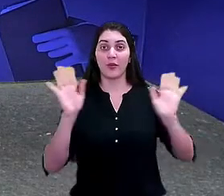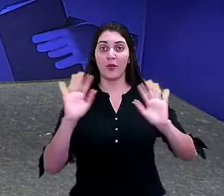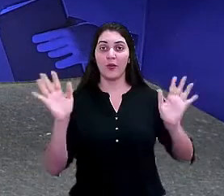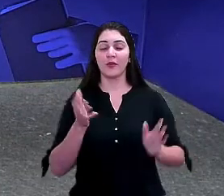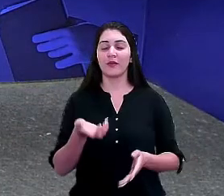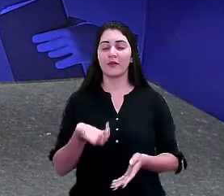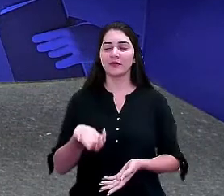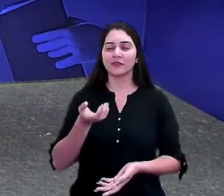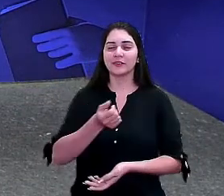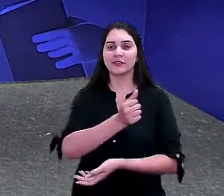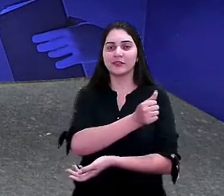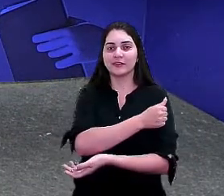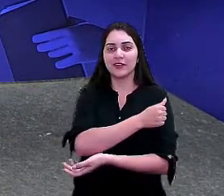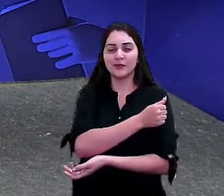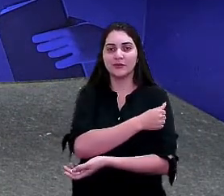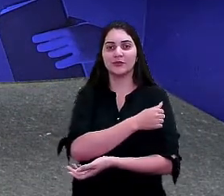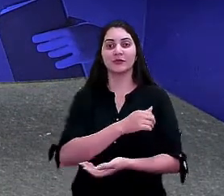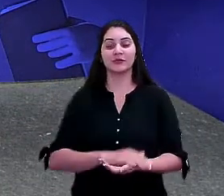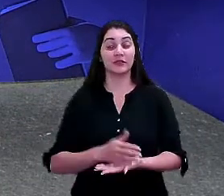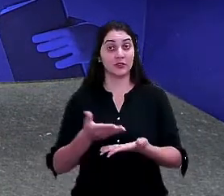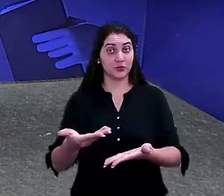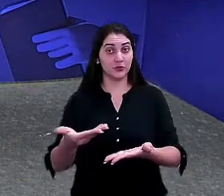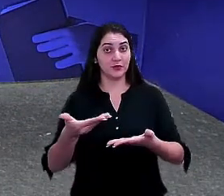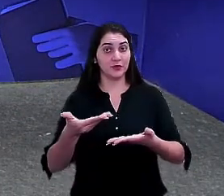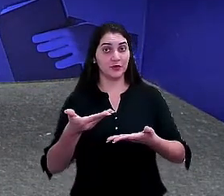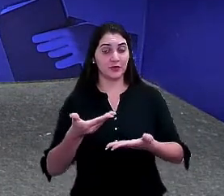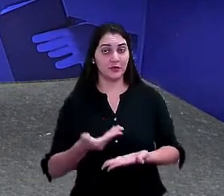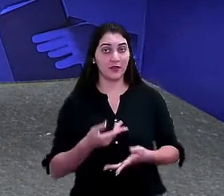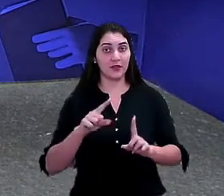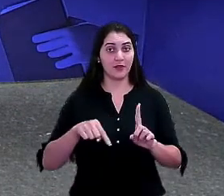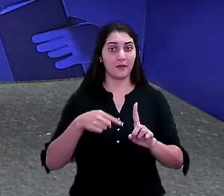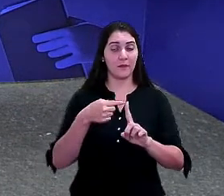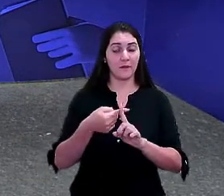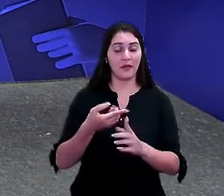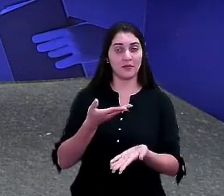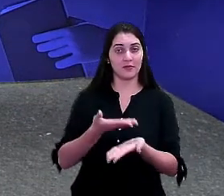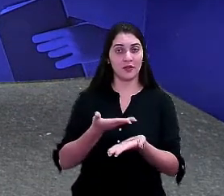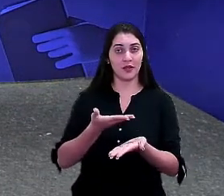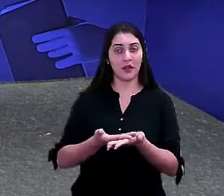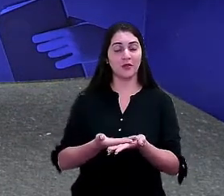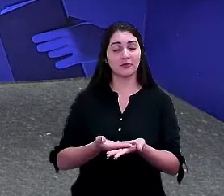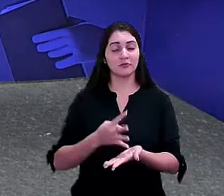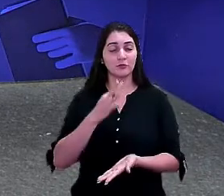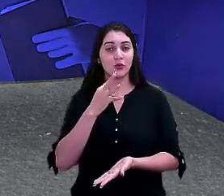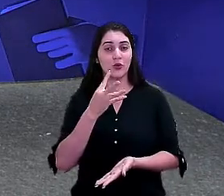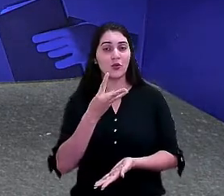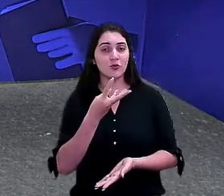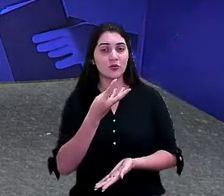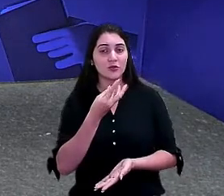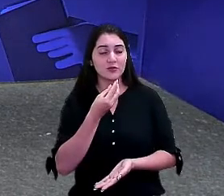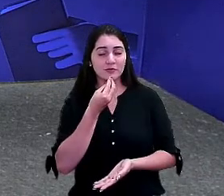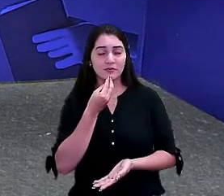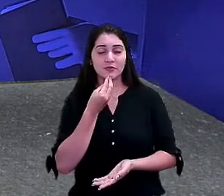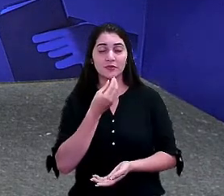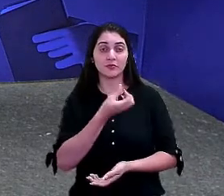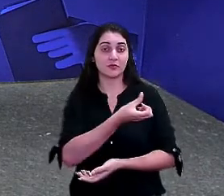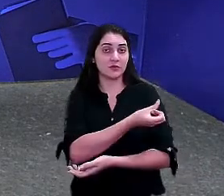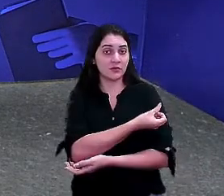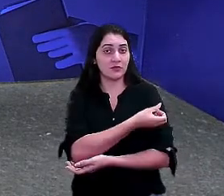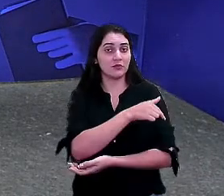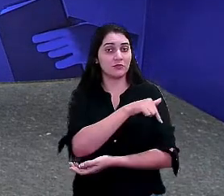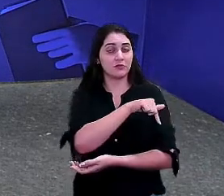queridos alunos, queridas alunas, sejam bem-vindos a mais uma aula do fortalecimento pedagógico para sextos e